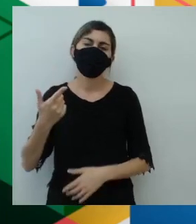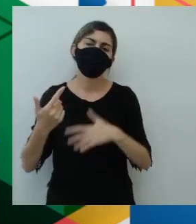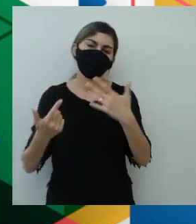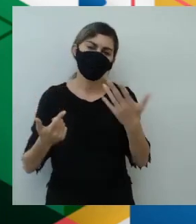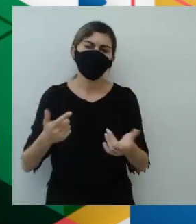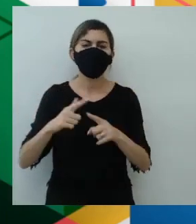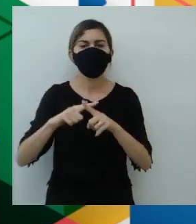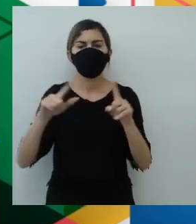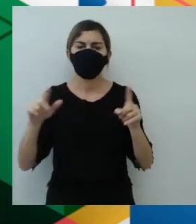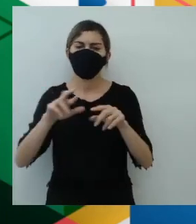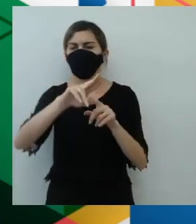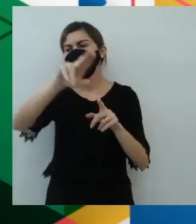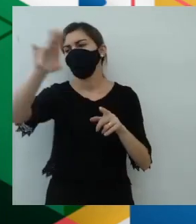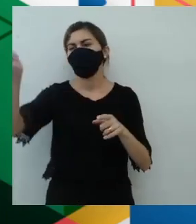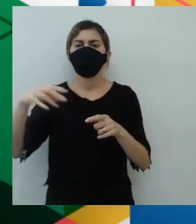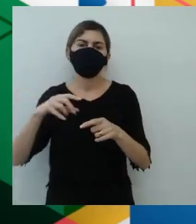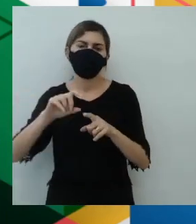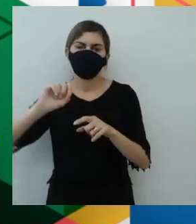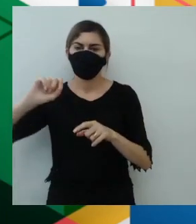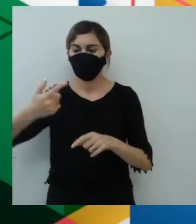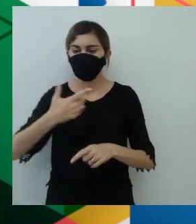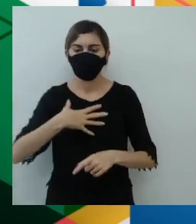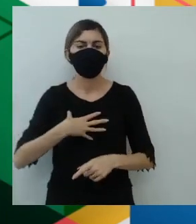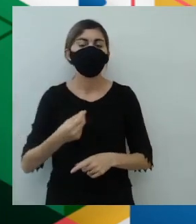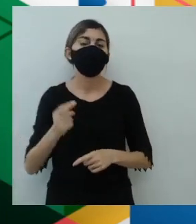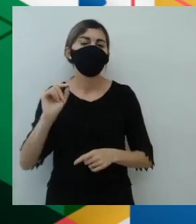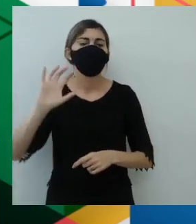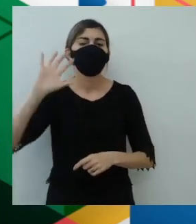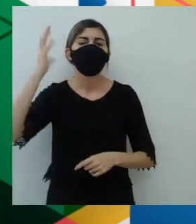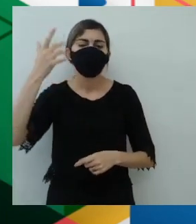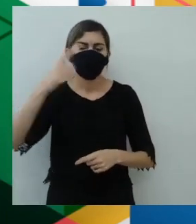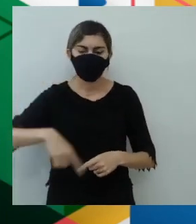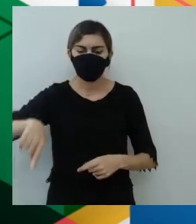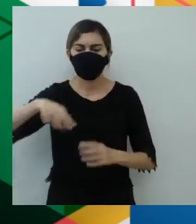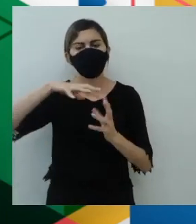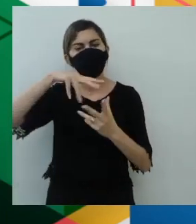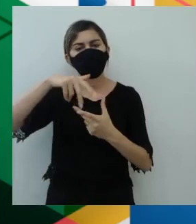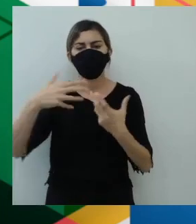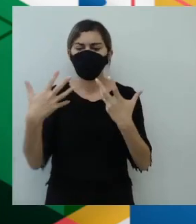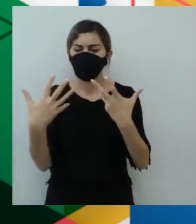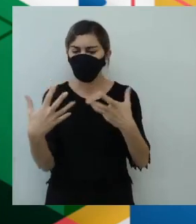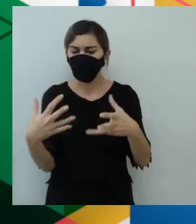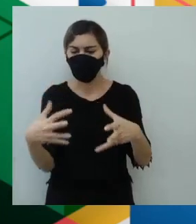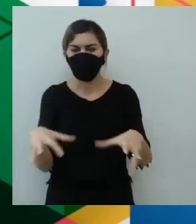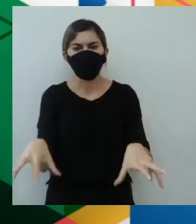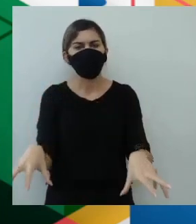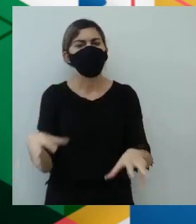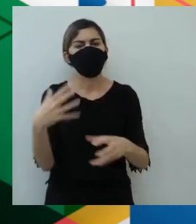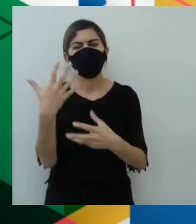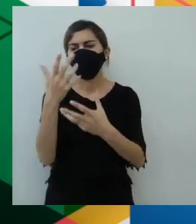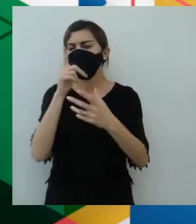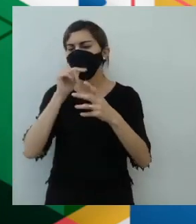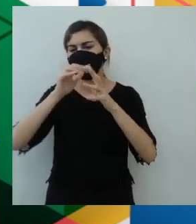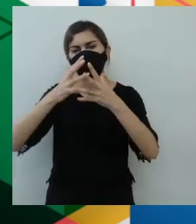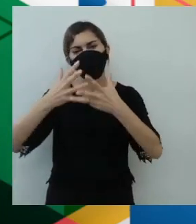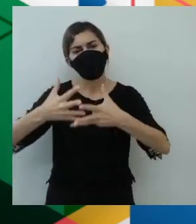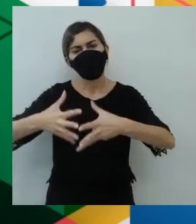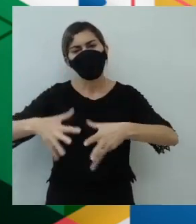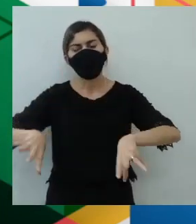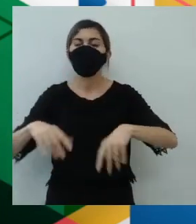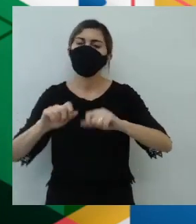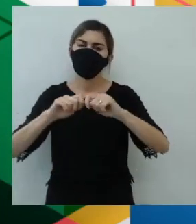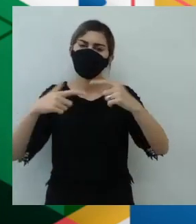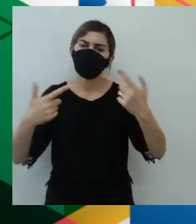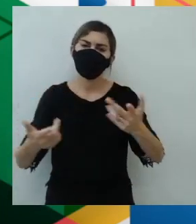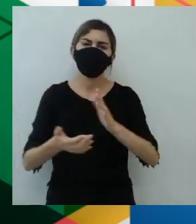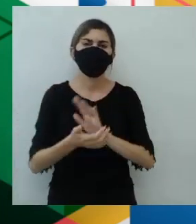por mais vários sóis filhotes, o que aconteceria? Secavam-se todas as águas, está claro? Isso